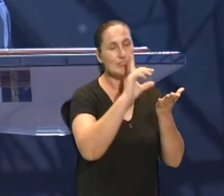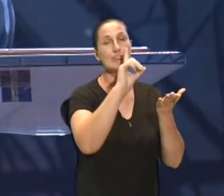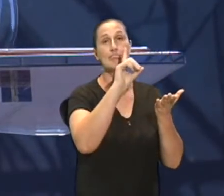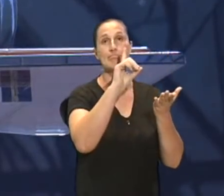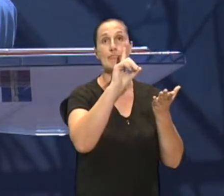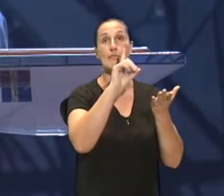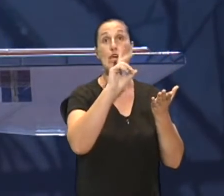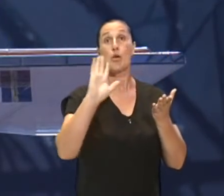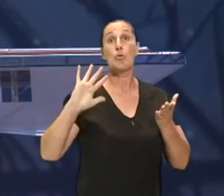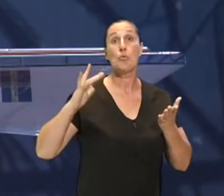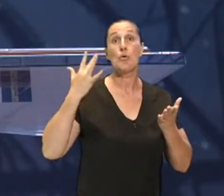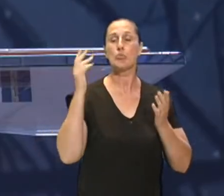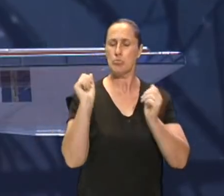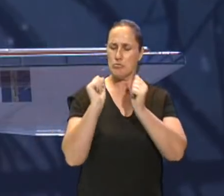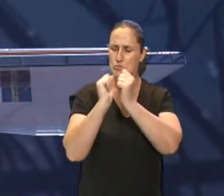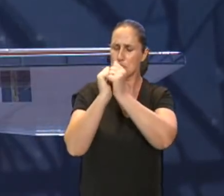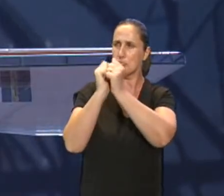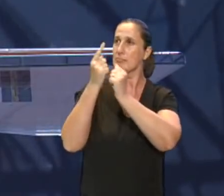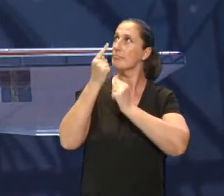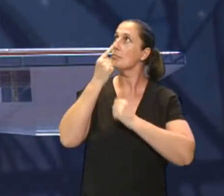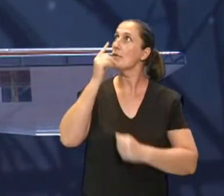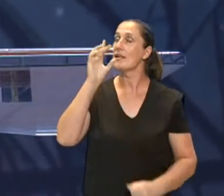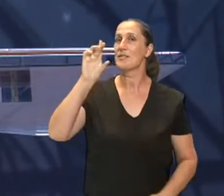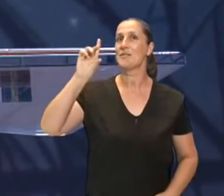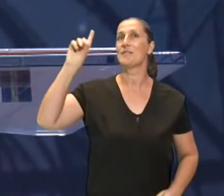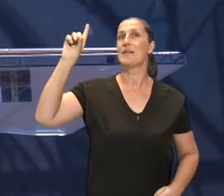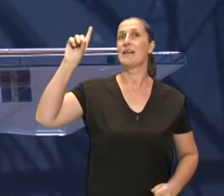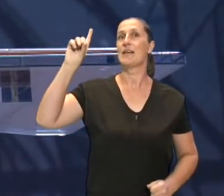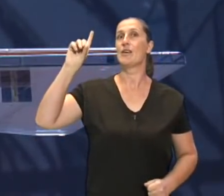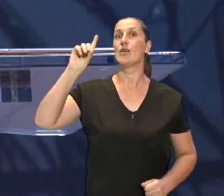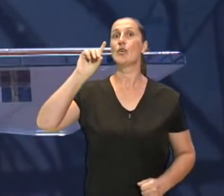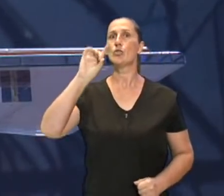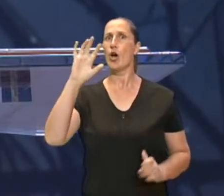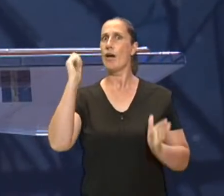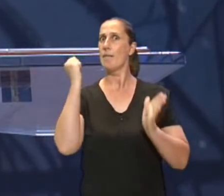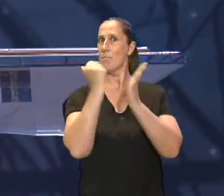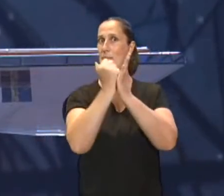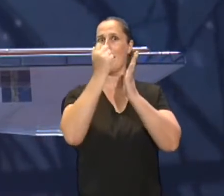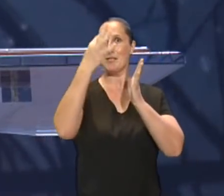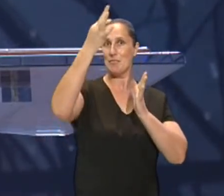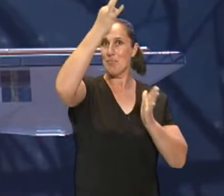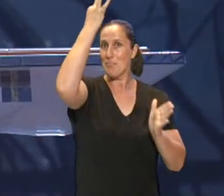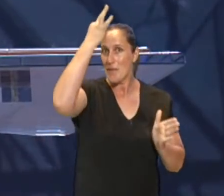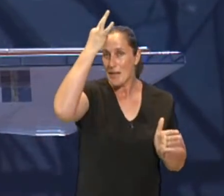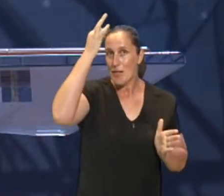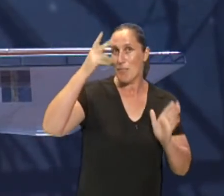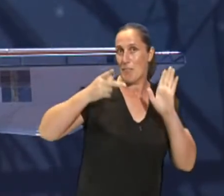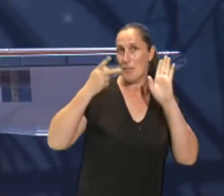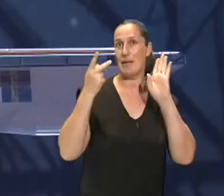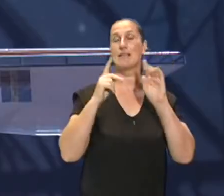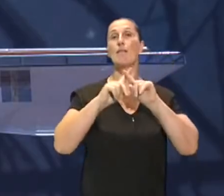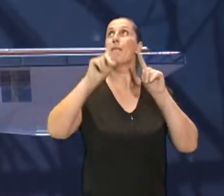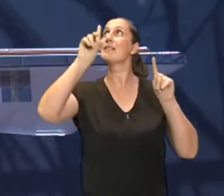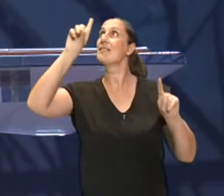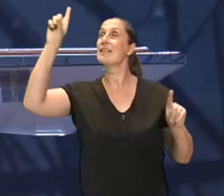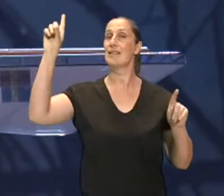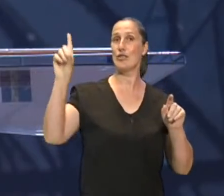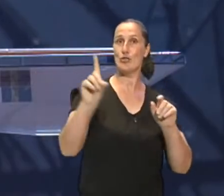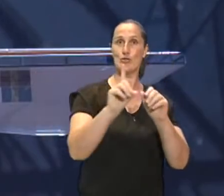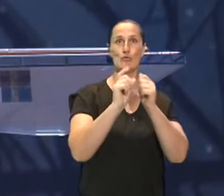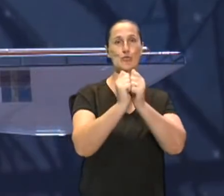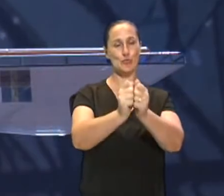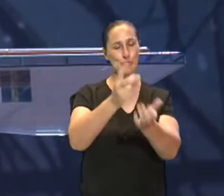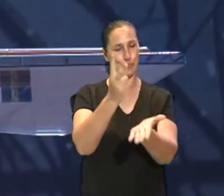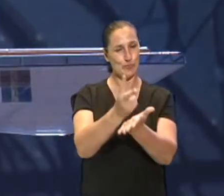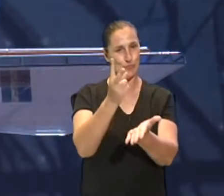quando andamos com Ele, não somos apenas selados pelo Espírito Santo da promessa, mas Ele está